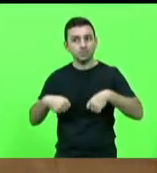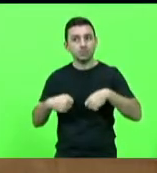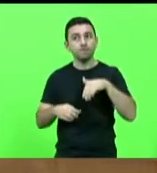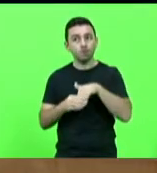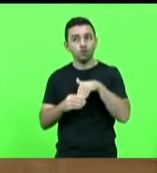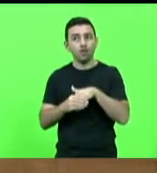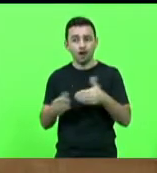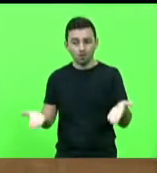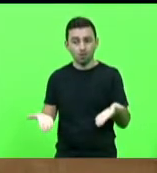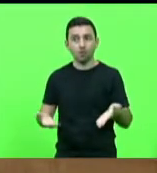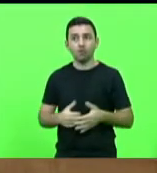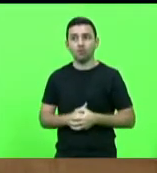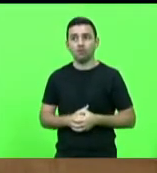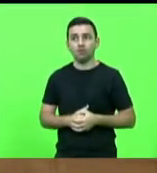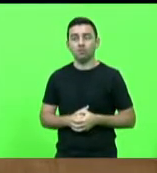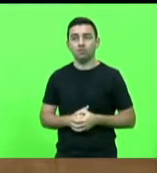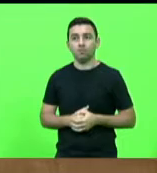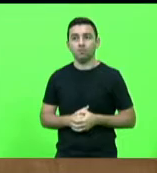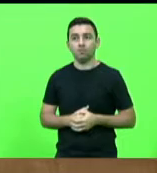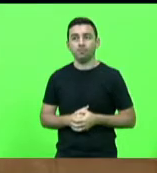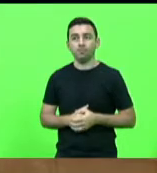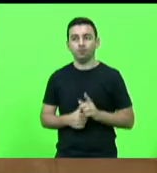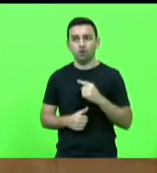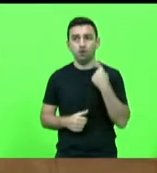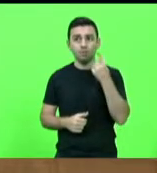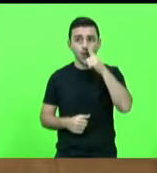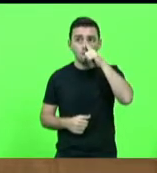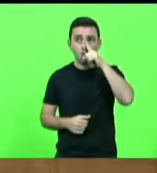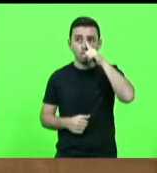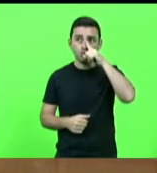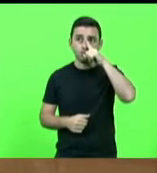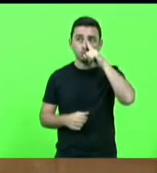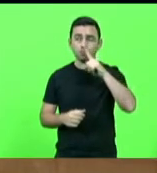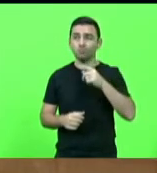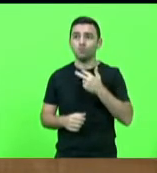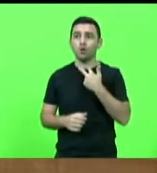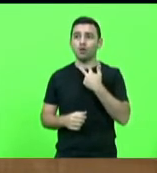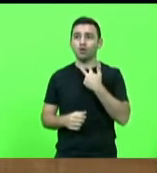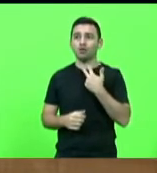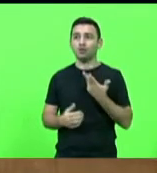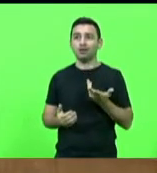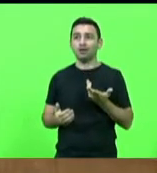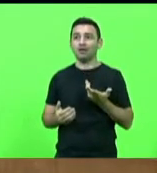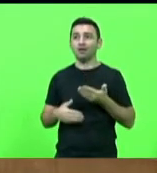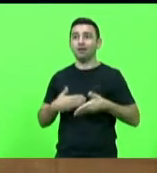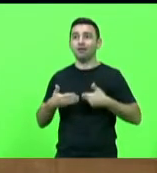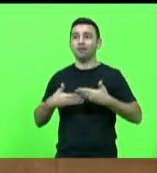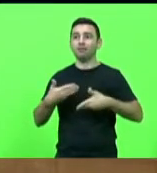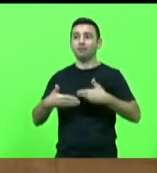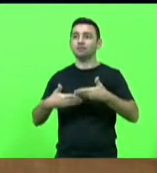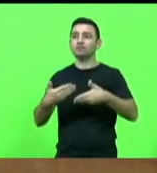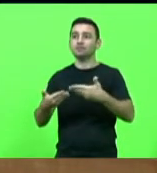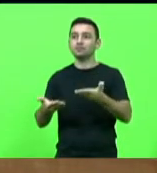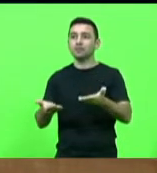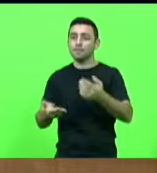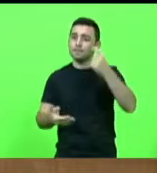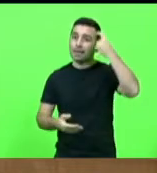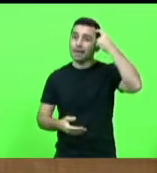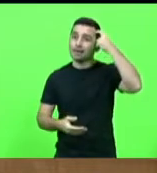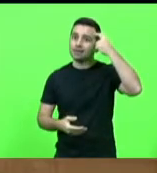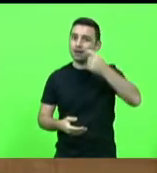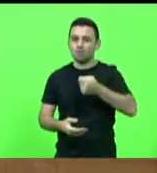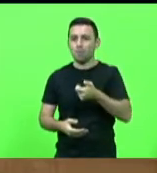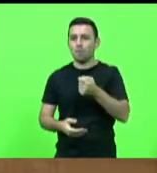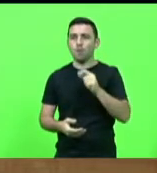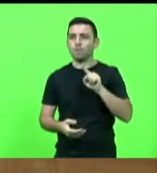aqui. Porque não podemos correr o risco, daqui a pouco, não achamos pouco 1.416, eu